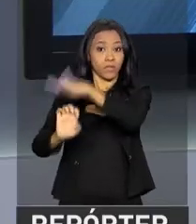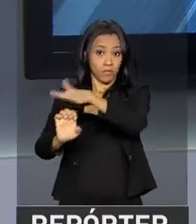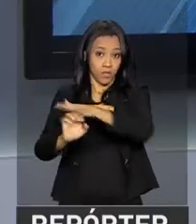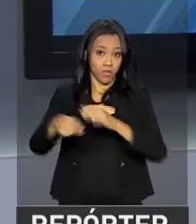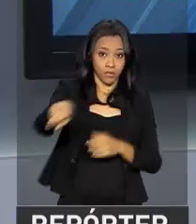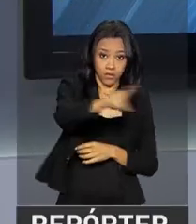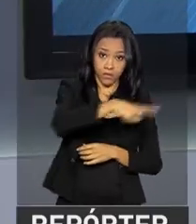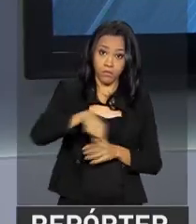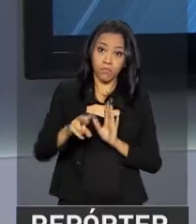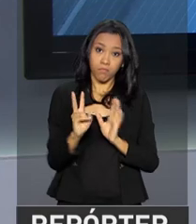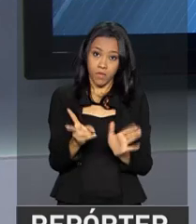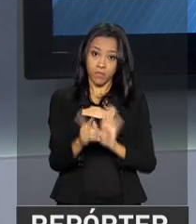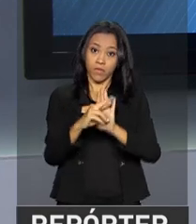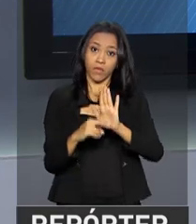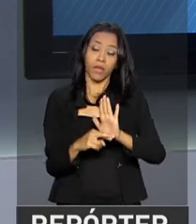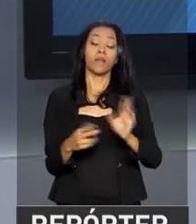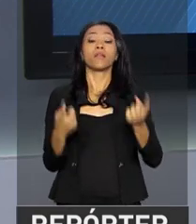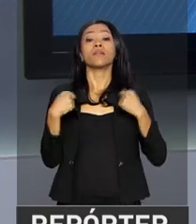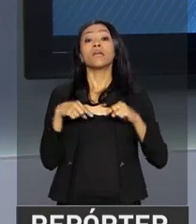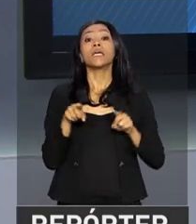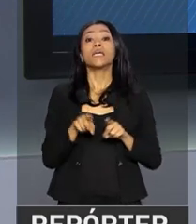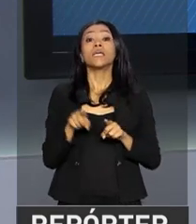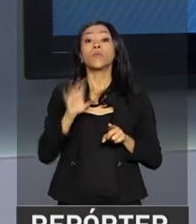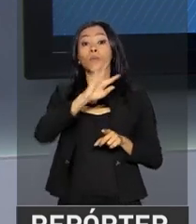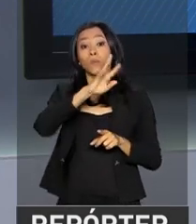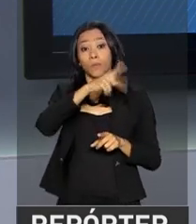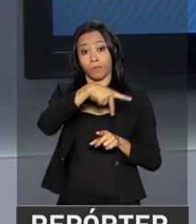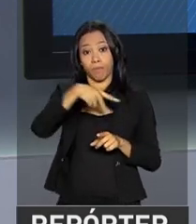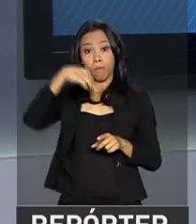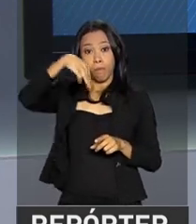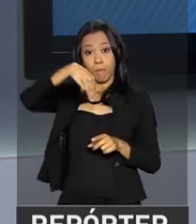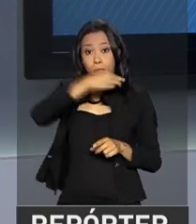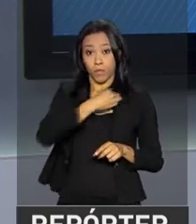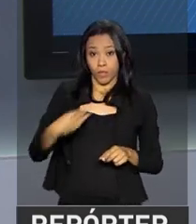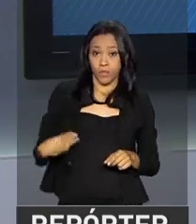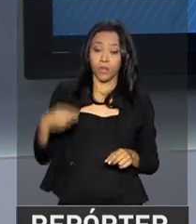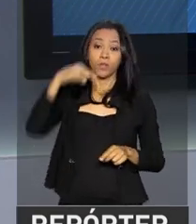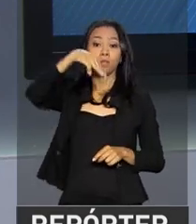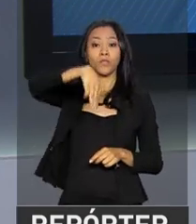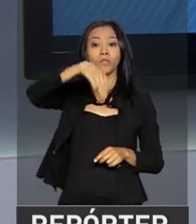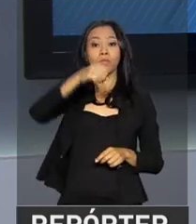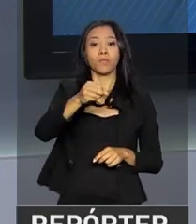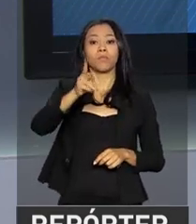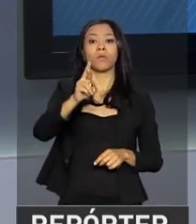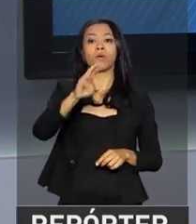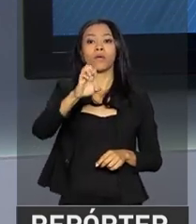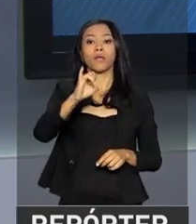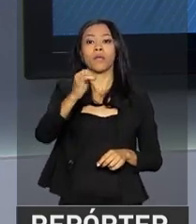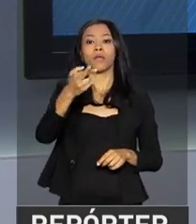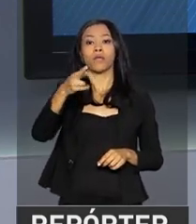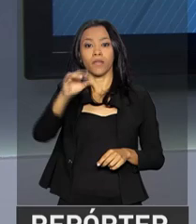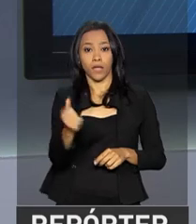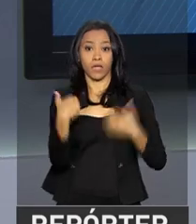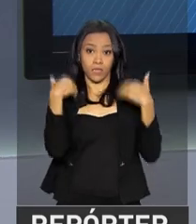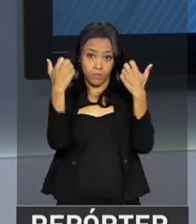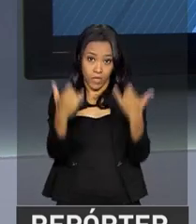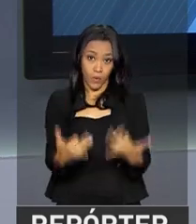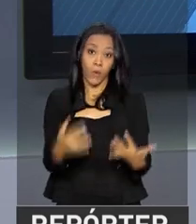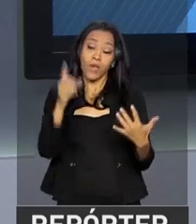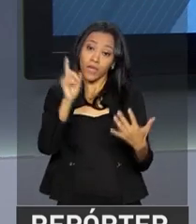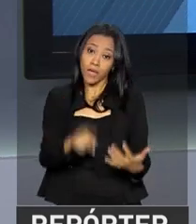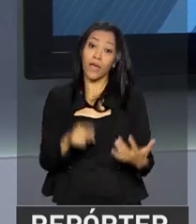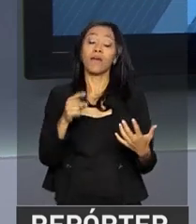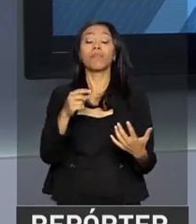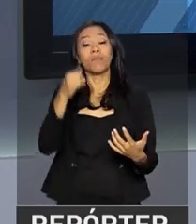secretaria geral da presidência da república moreira franco destacou que as mudanças previstas são necessárias para acabar com privilégios e